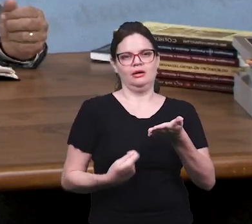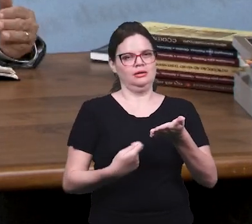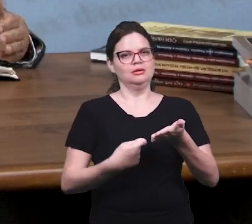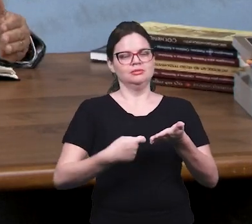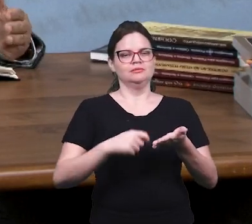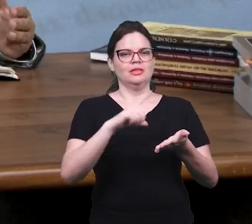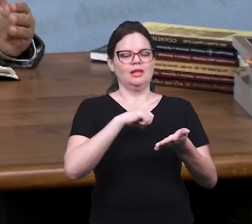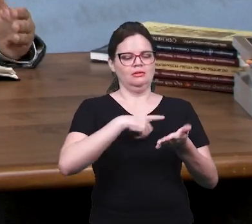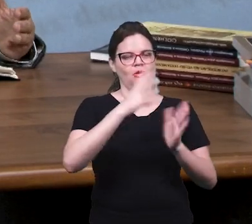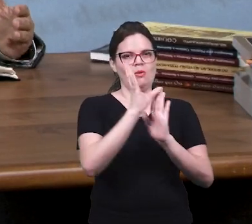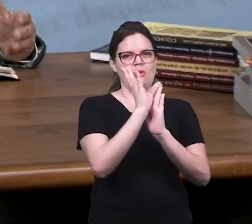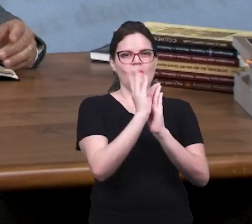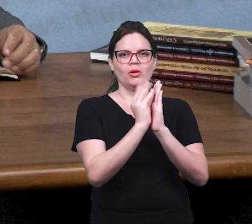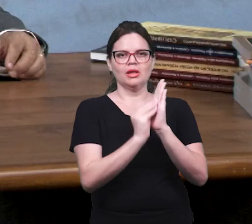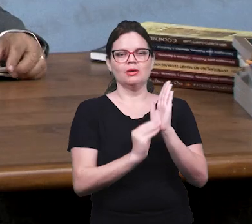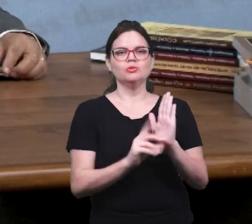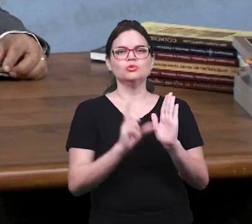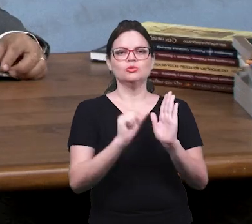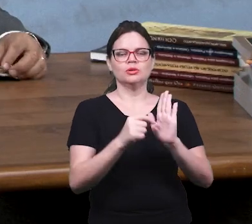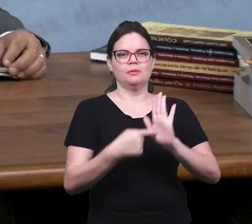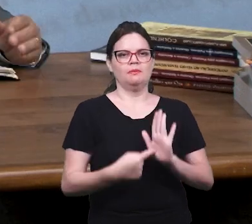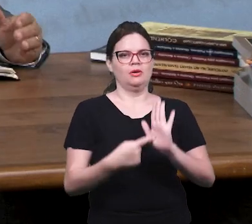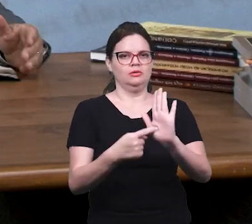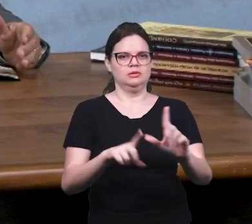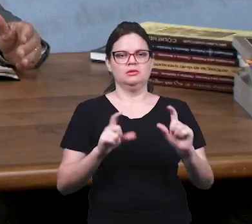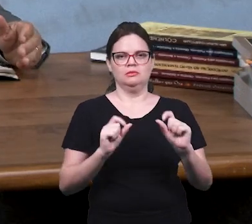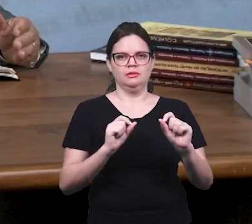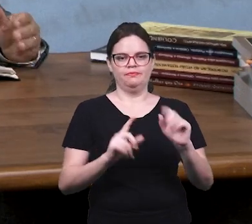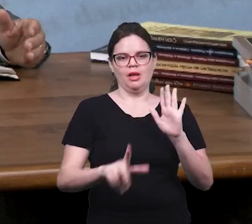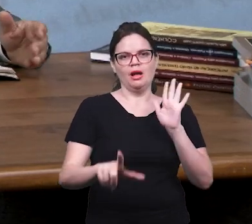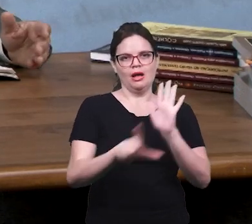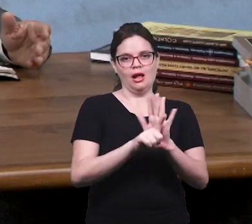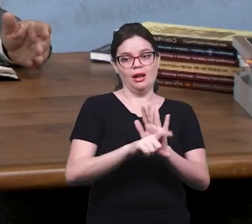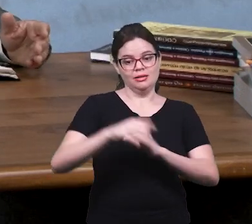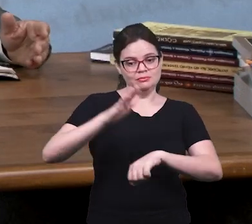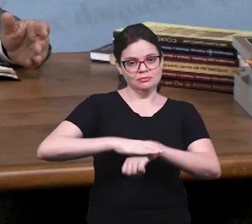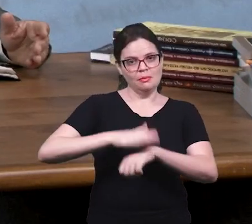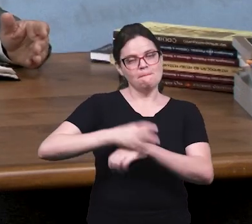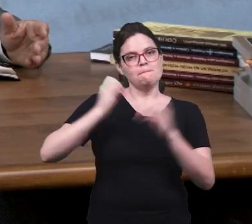contido tem sido frequentemente referido como a lei de Moisés.